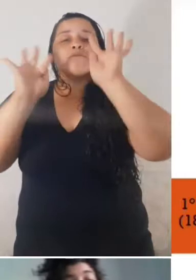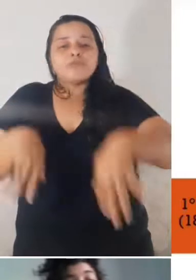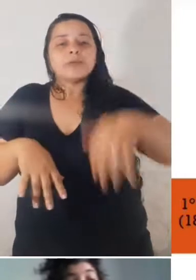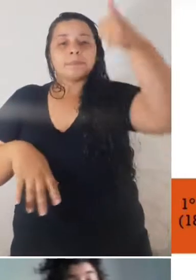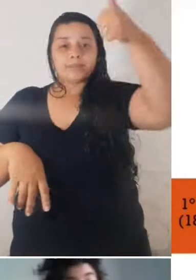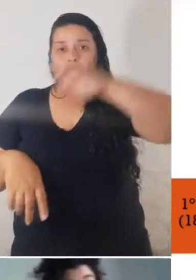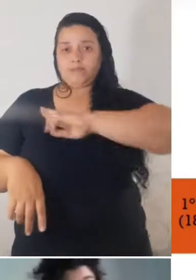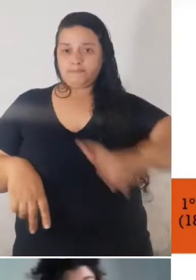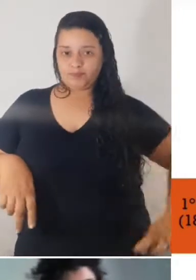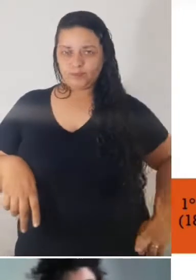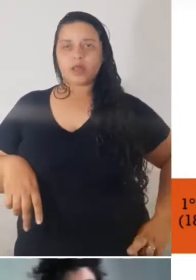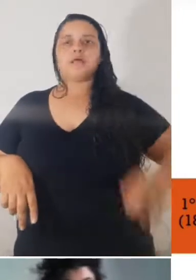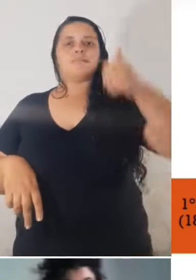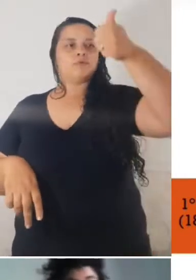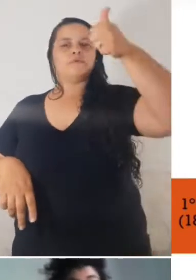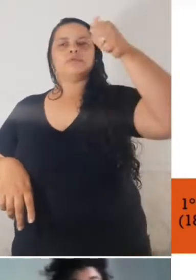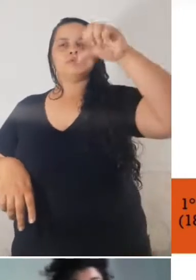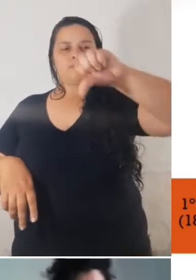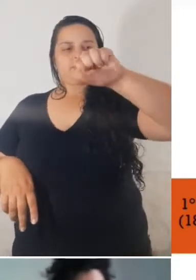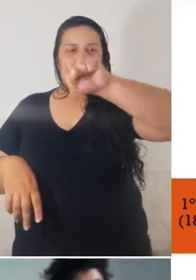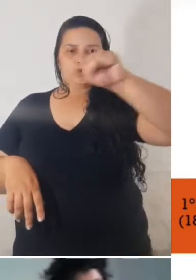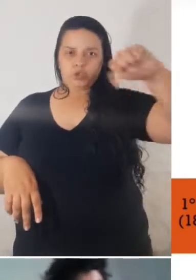inicia com o fim da Primeira República, que foi de